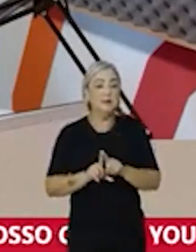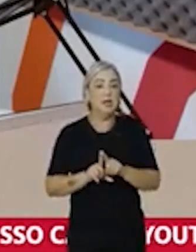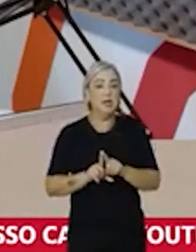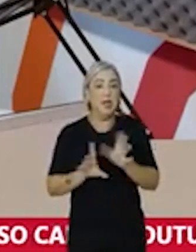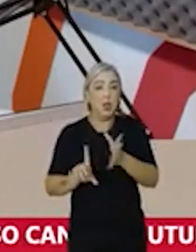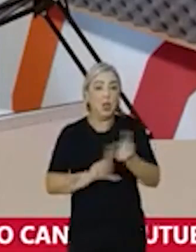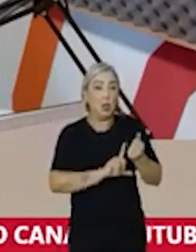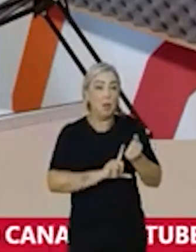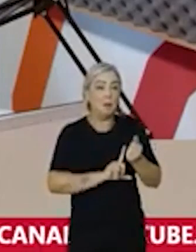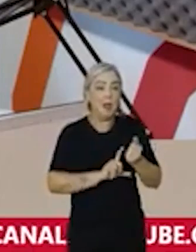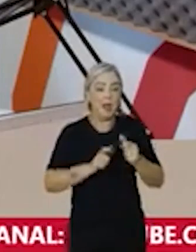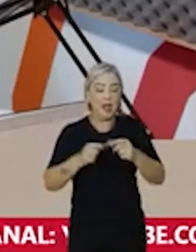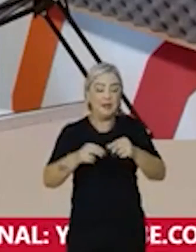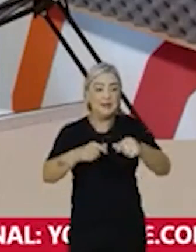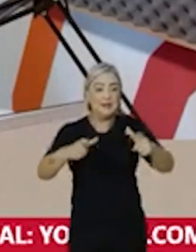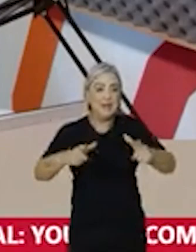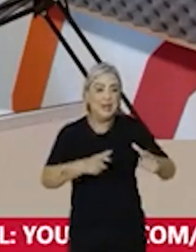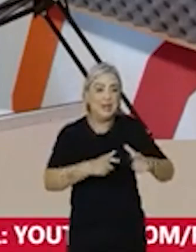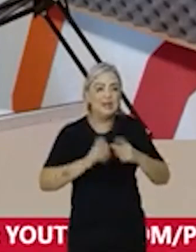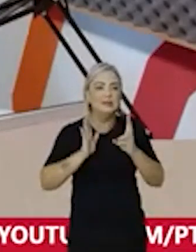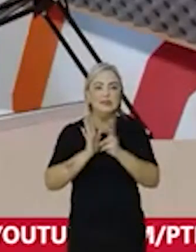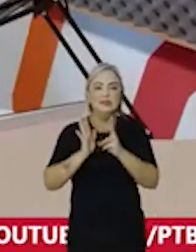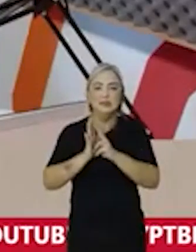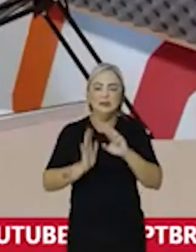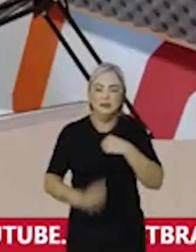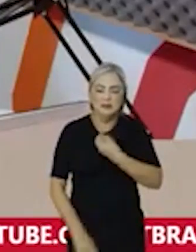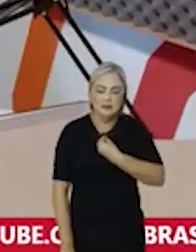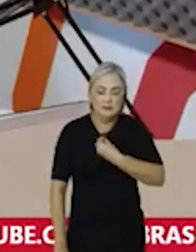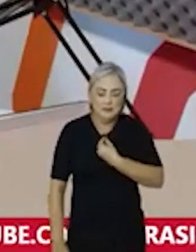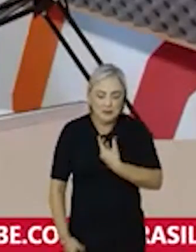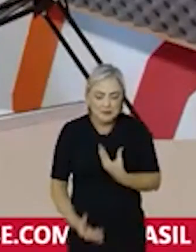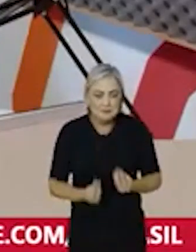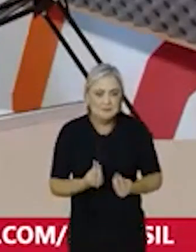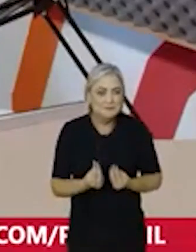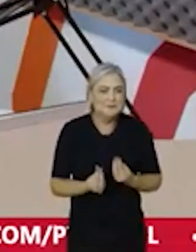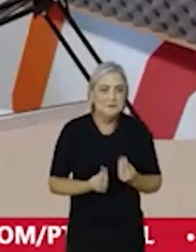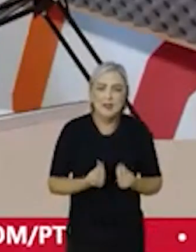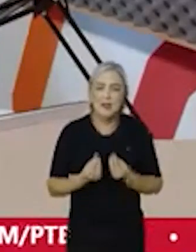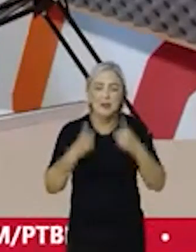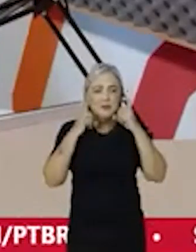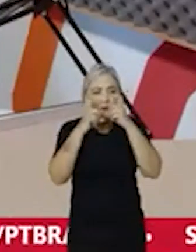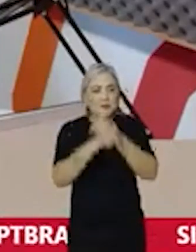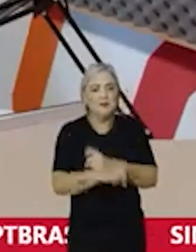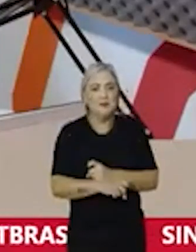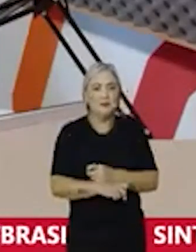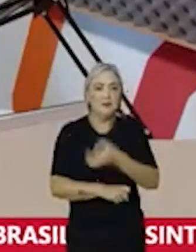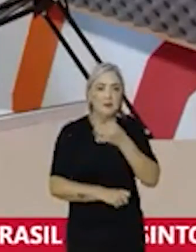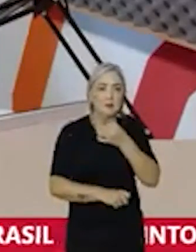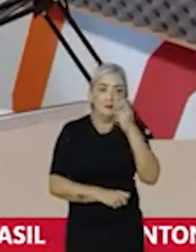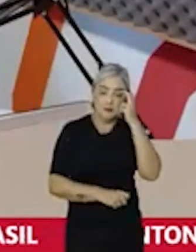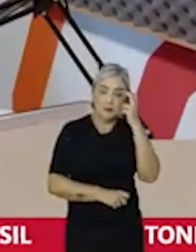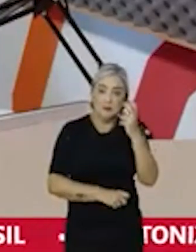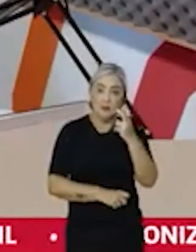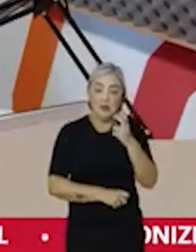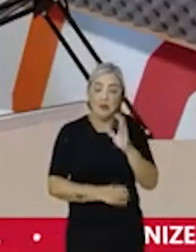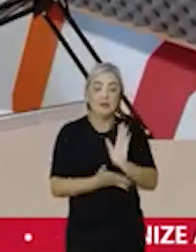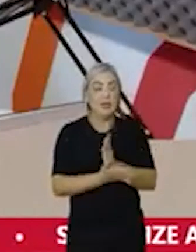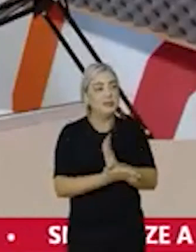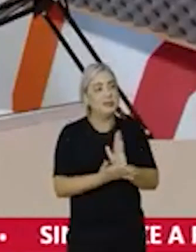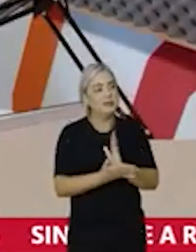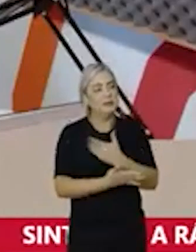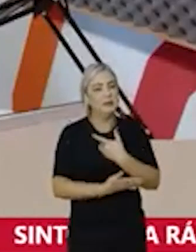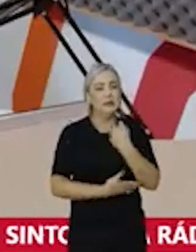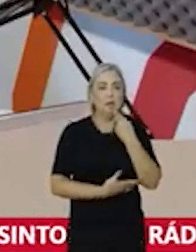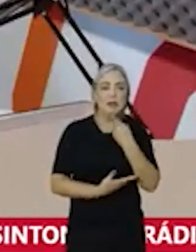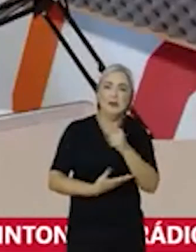os territórios indígenas. Então, nós estamos vivendo um momento que é muito difícil do ponto de vista cultural. Às vezes, como eles